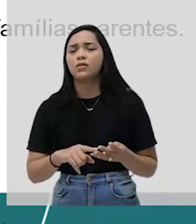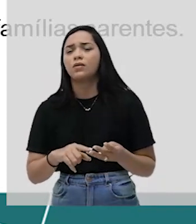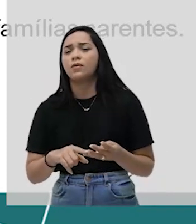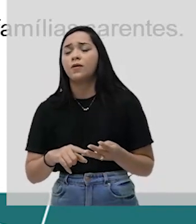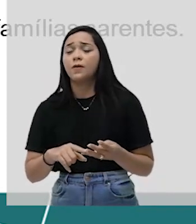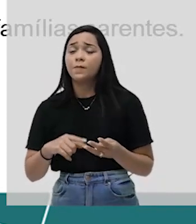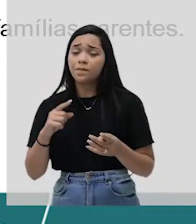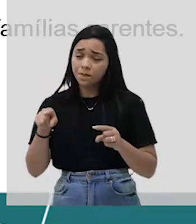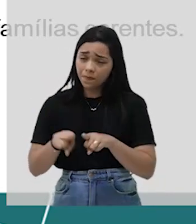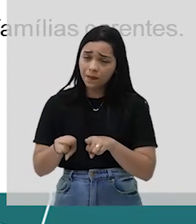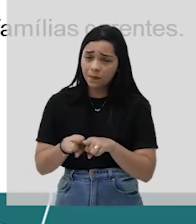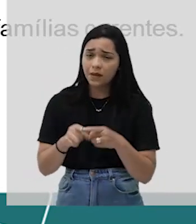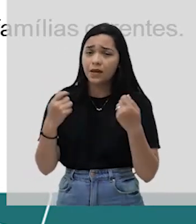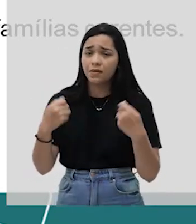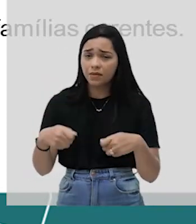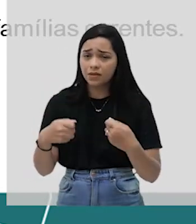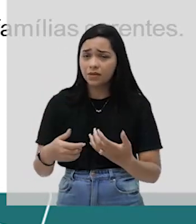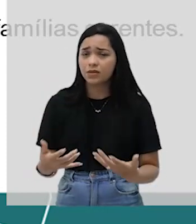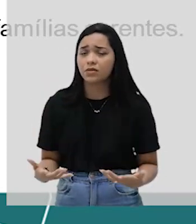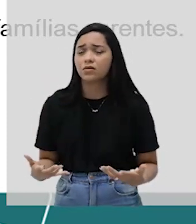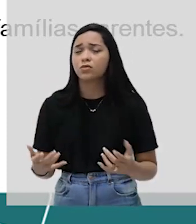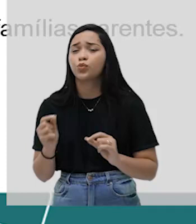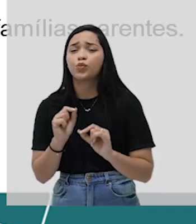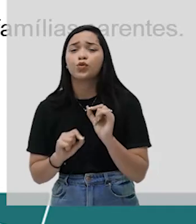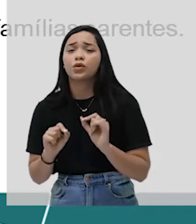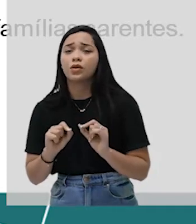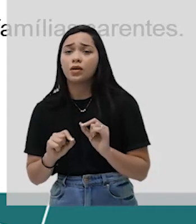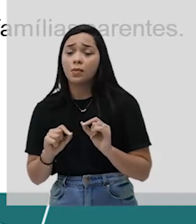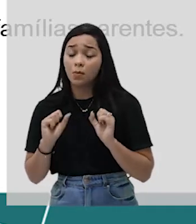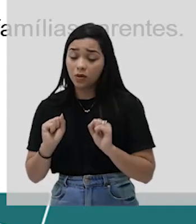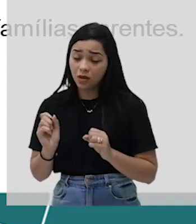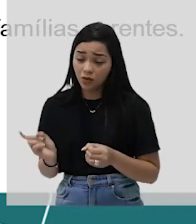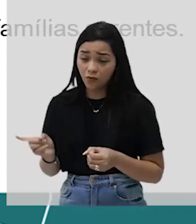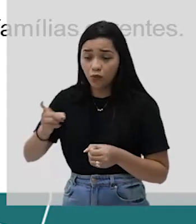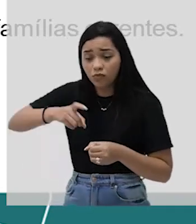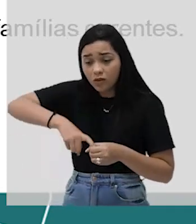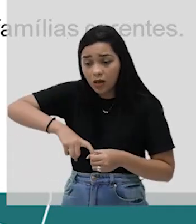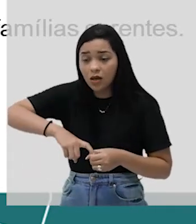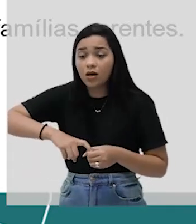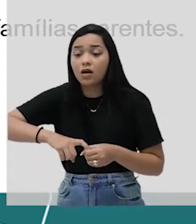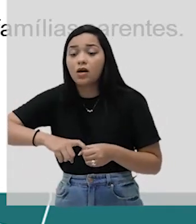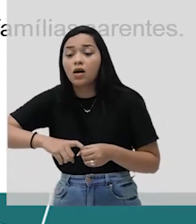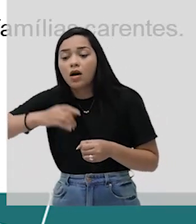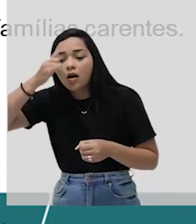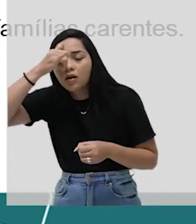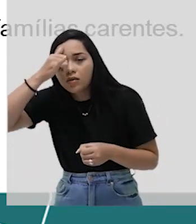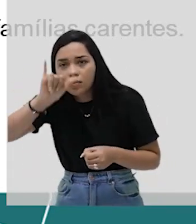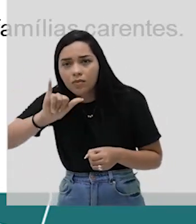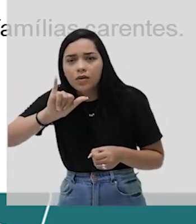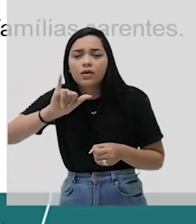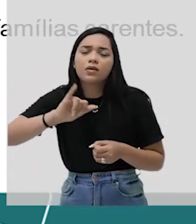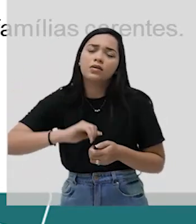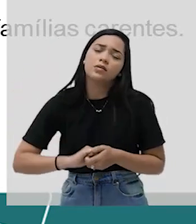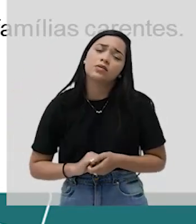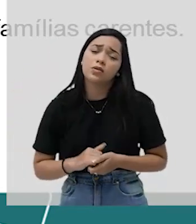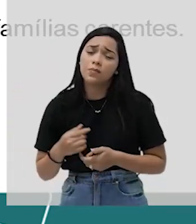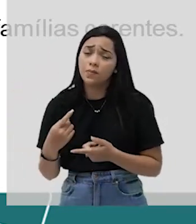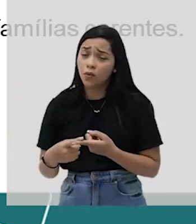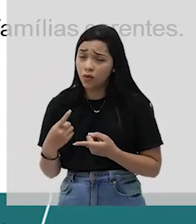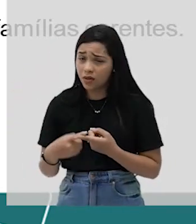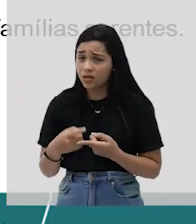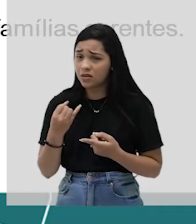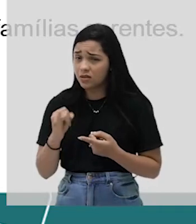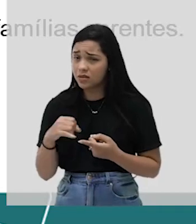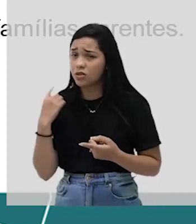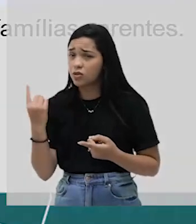É preciso, na verdade, se retomar o combate ao processo inflacionário. Porque se